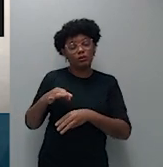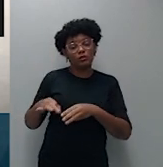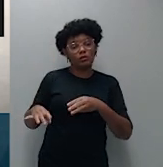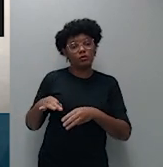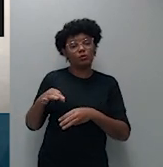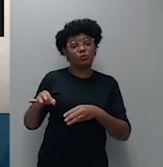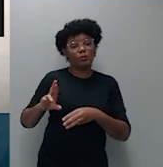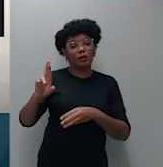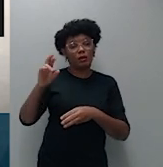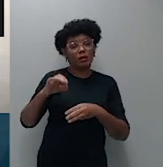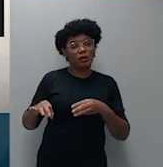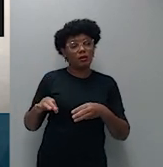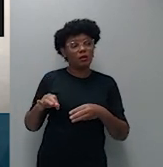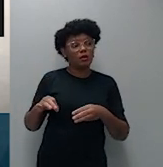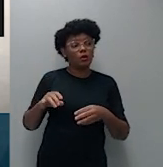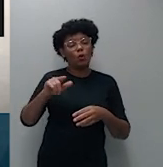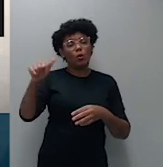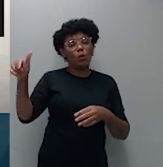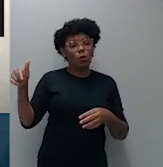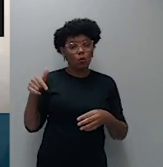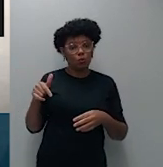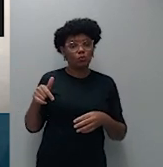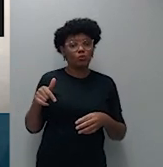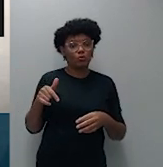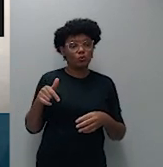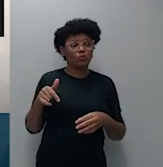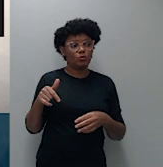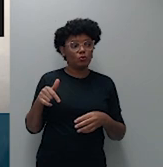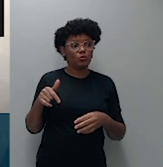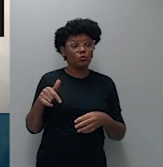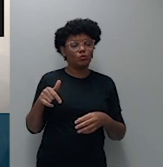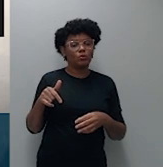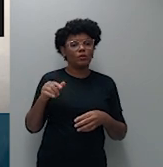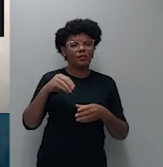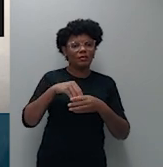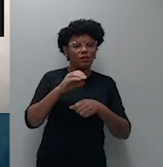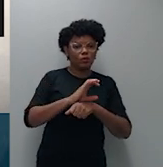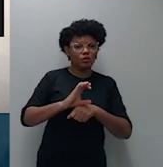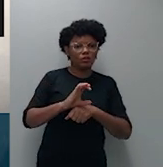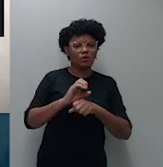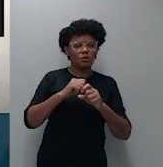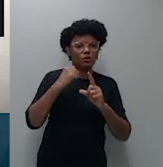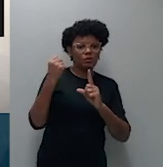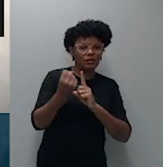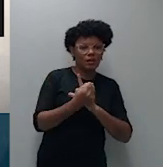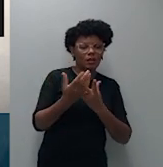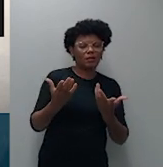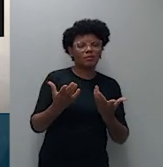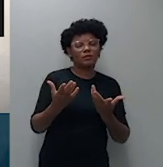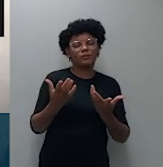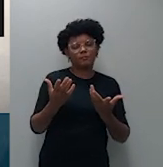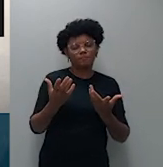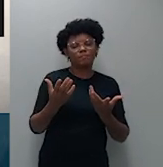outros valores constitucionais sociais envolvidos no